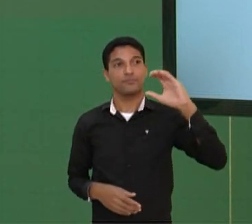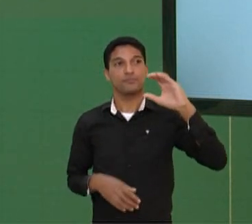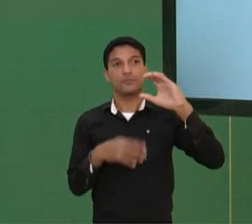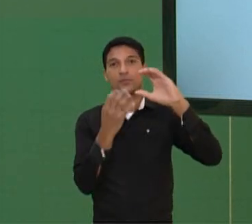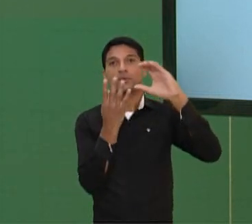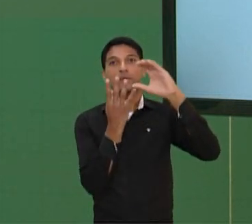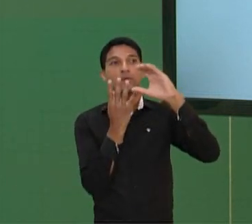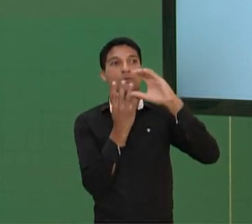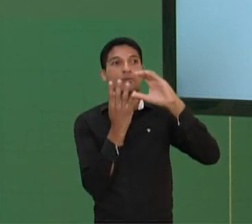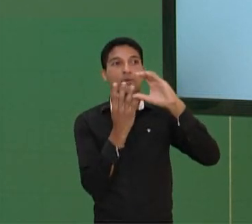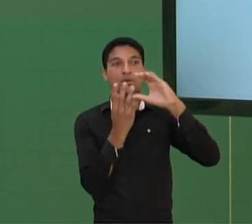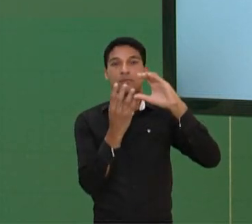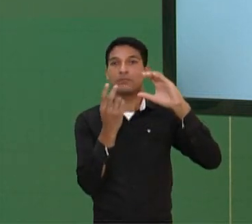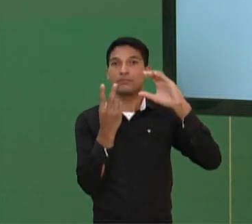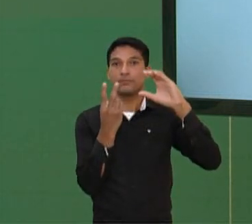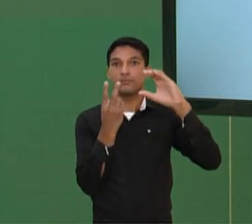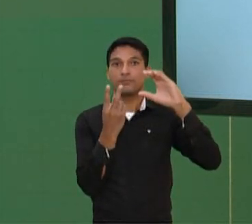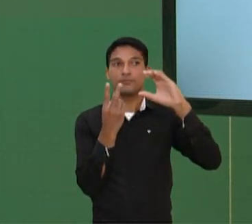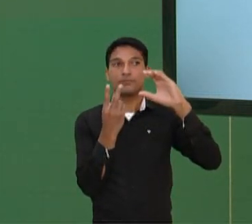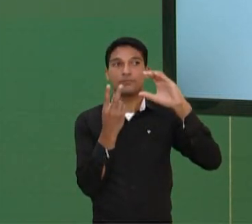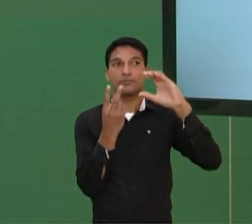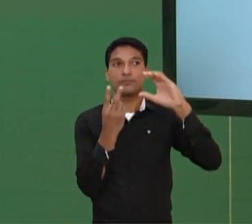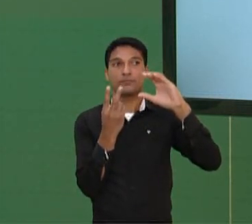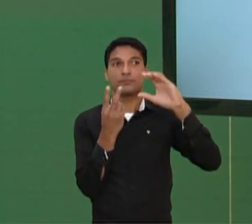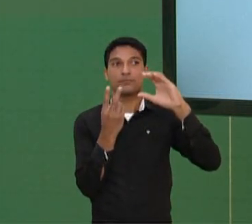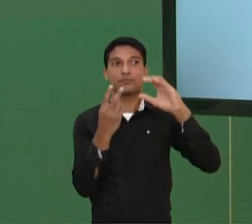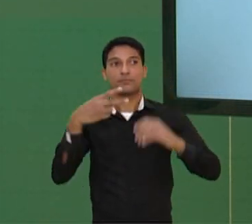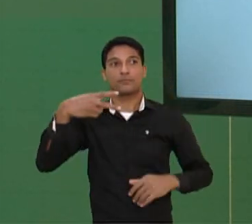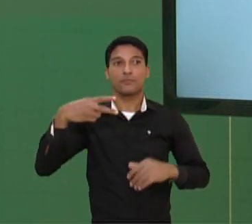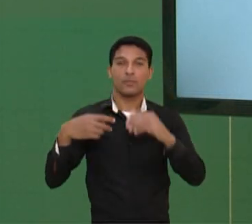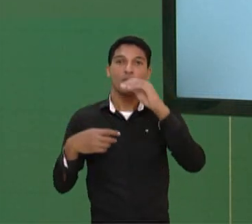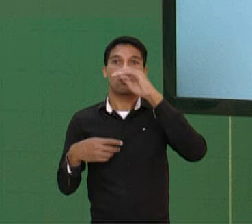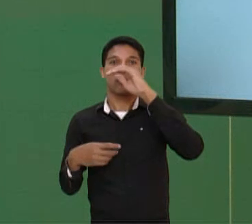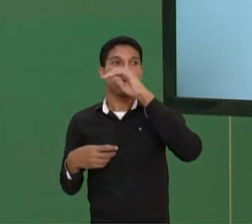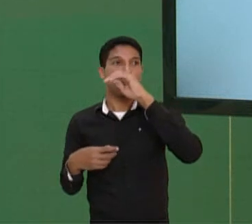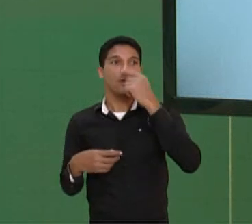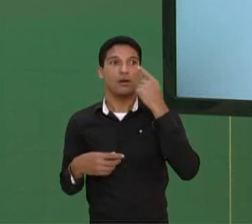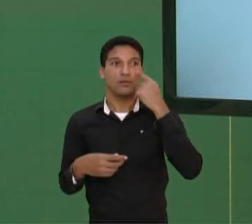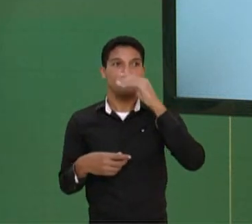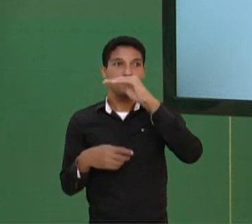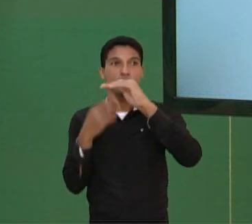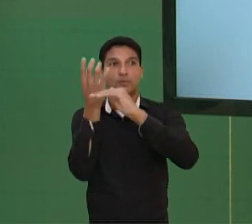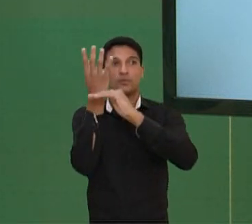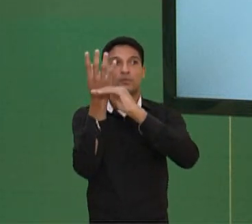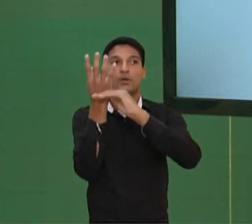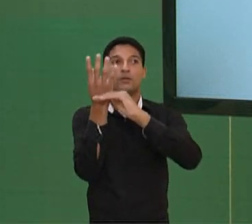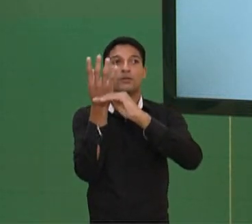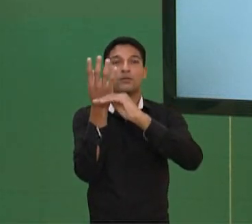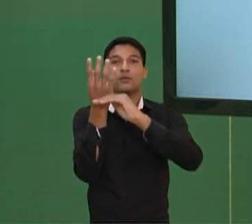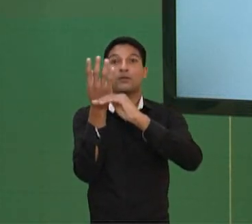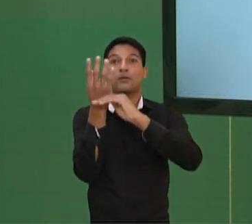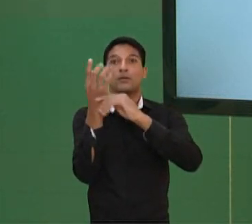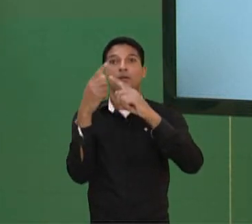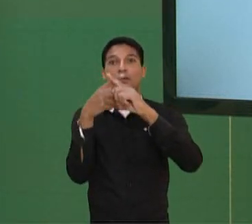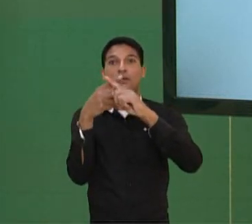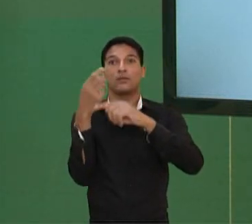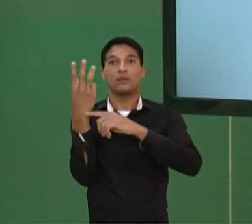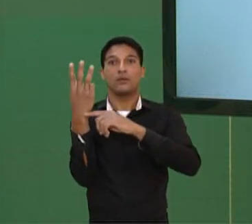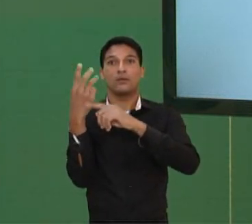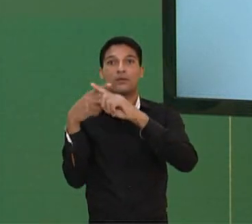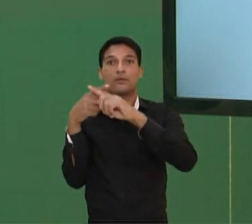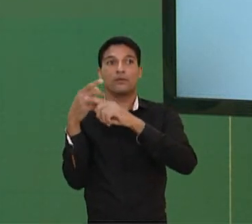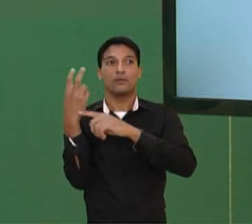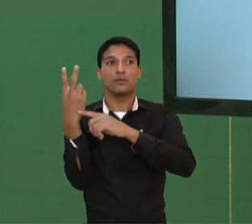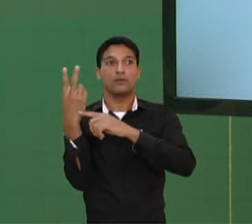2, vai ficar 4 vezes 3 vezes 2 fatorial. Esse 2 fatorial aqui eu